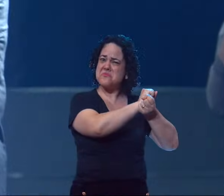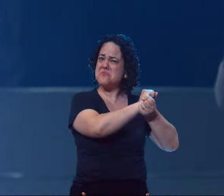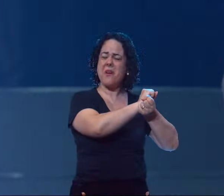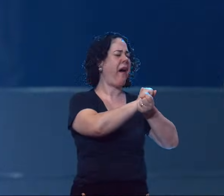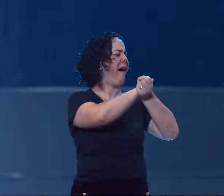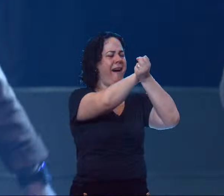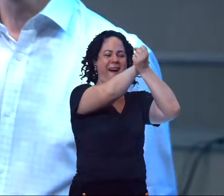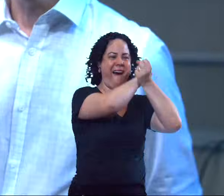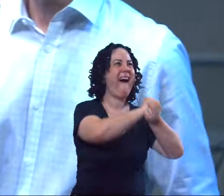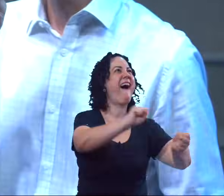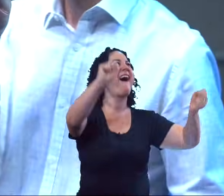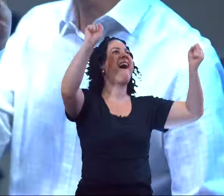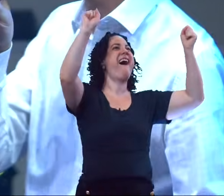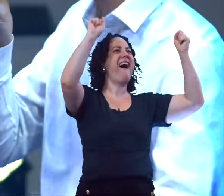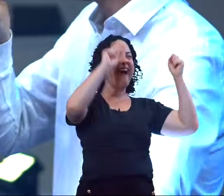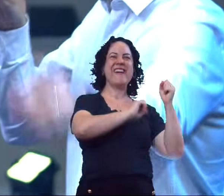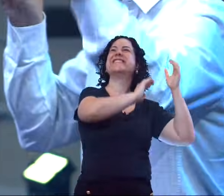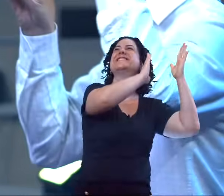nos calaremos,